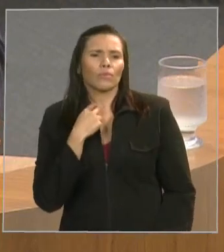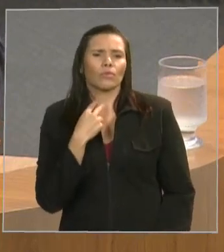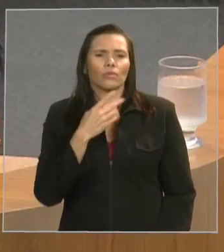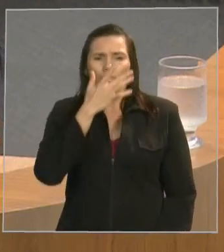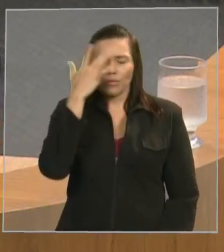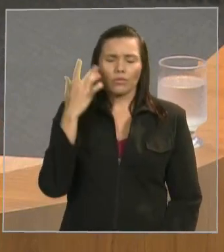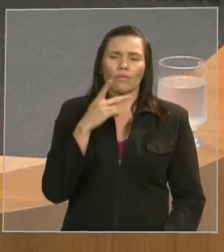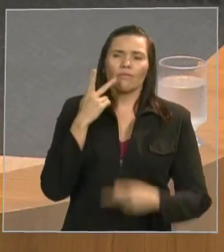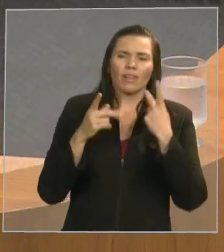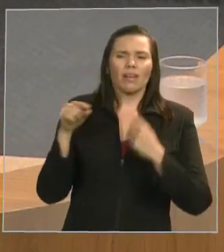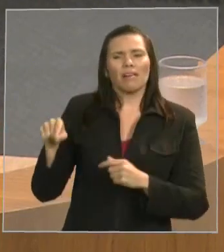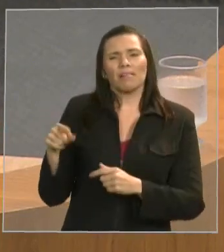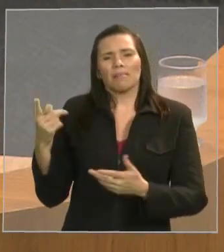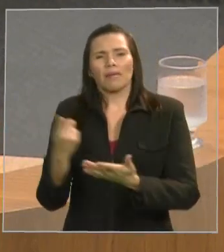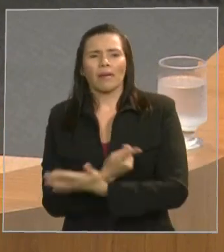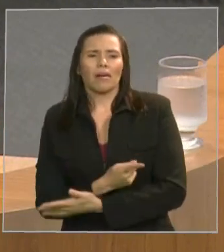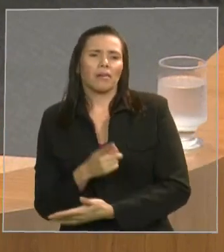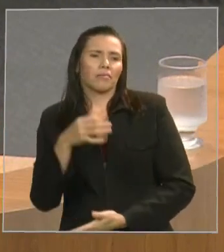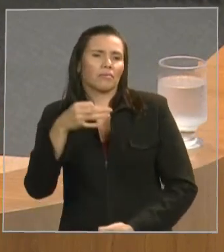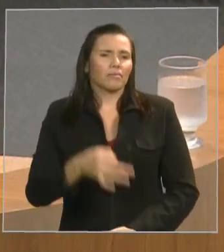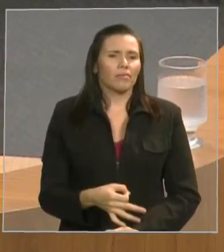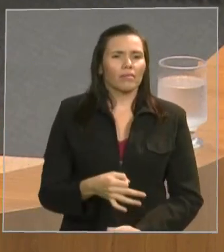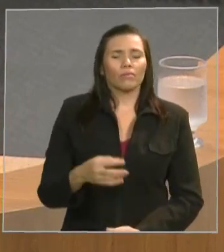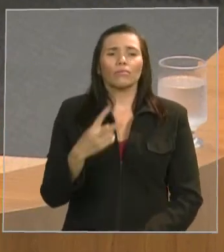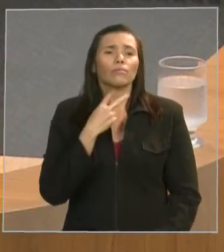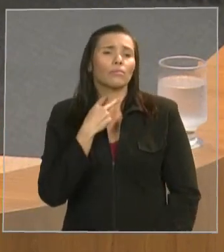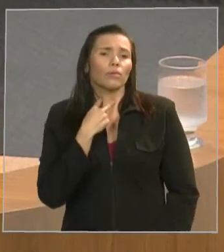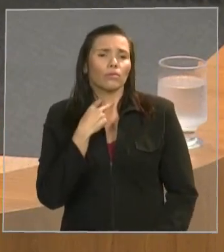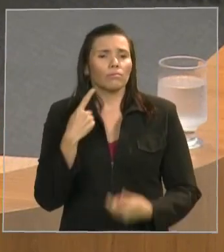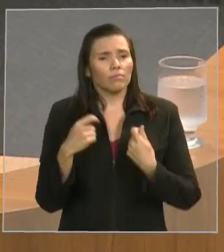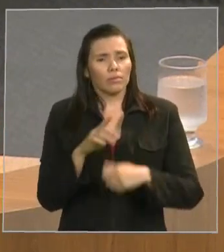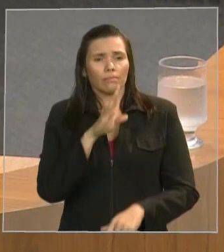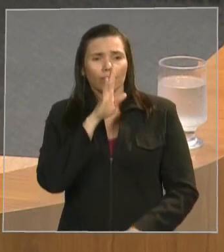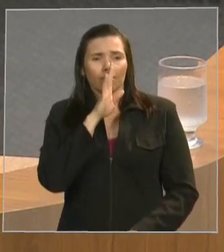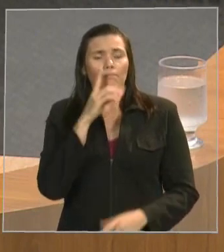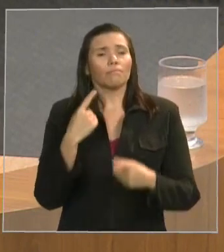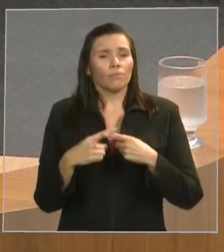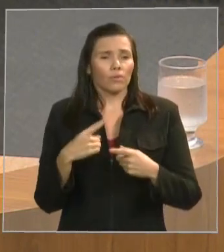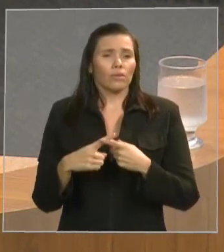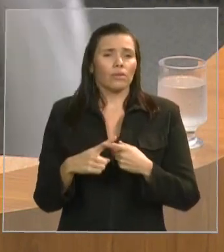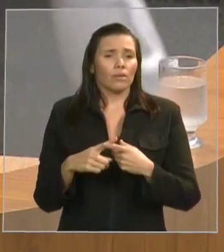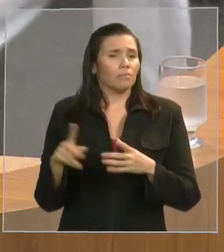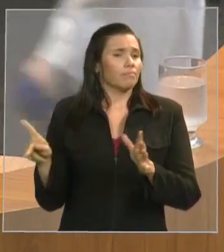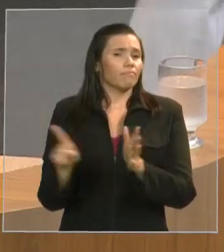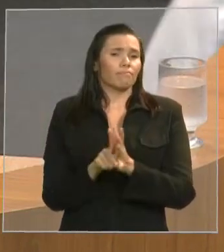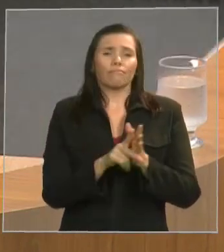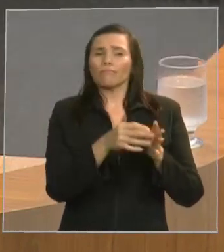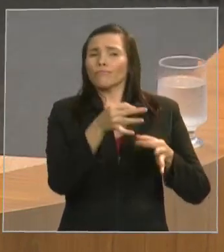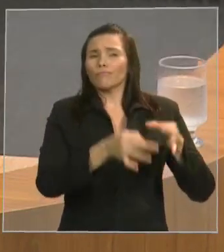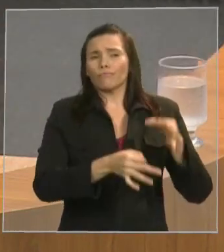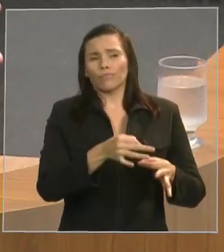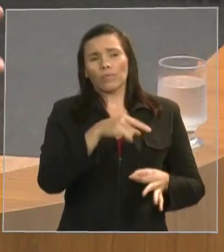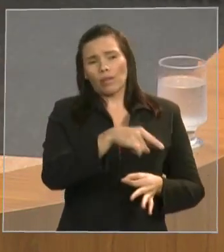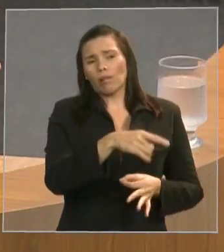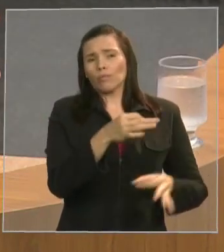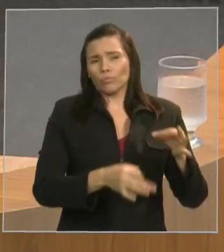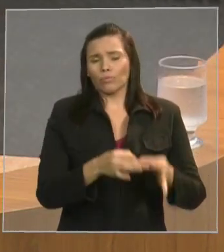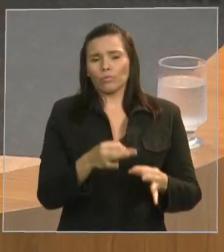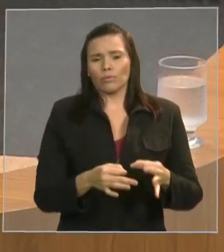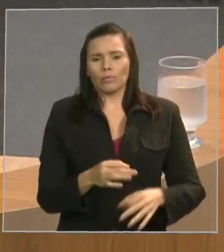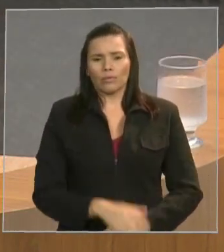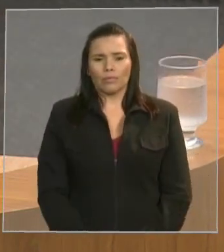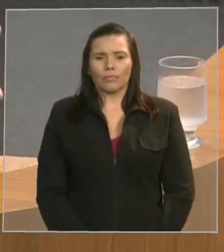gente. A minha preocupação, o que eu disse, é para não fazer o que fizeram